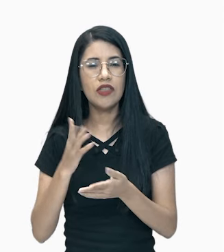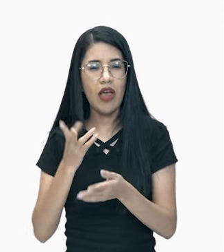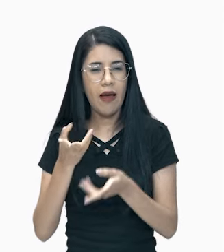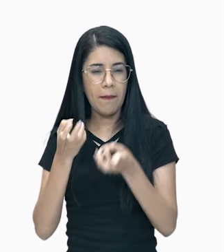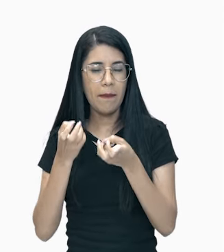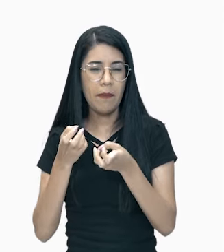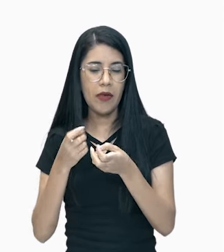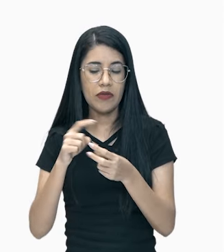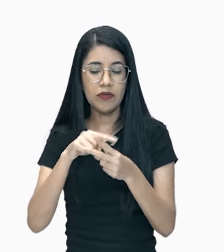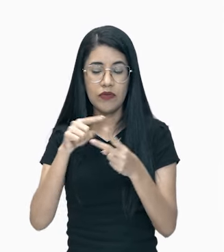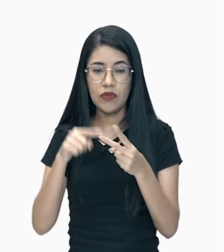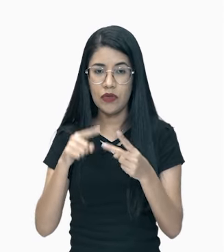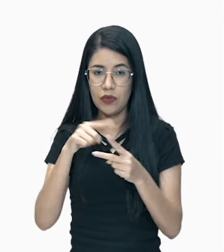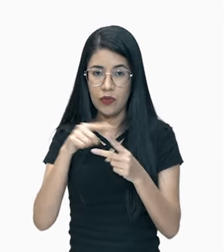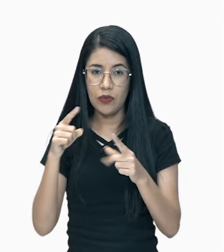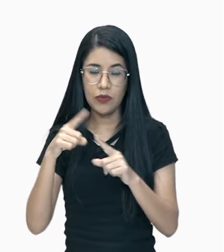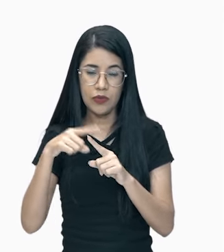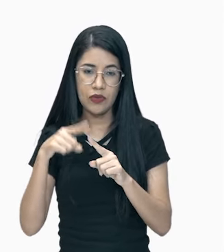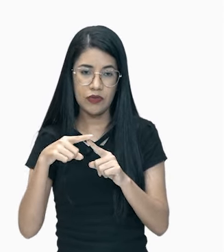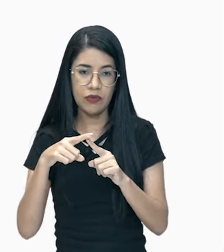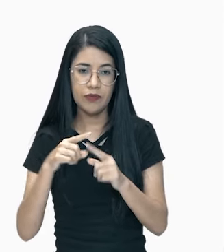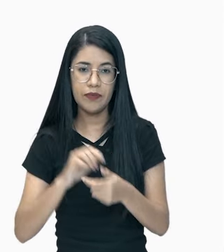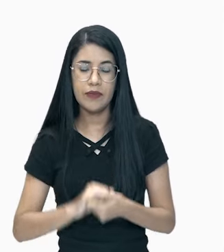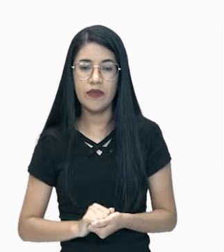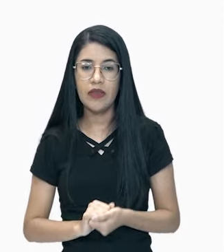são duas, as ondas